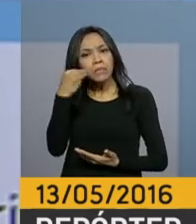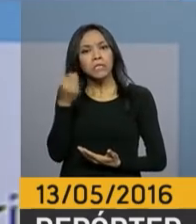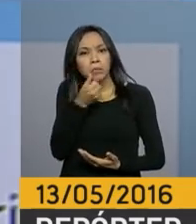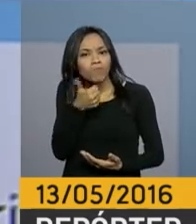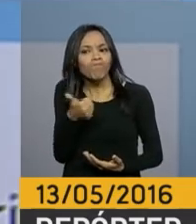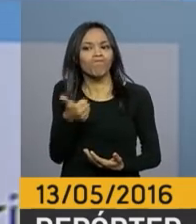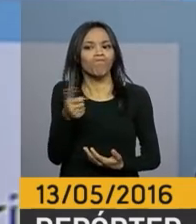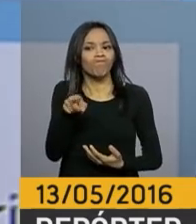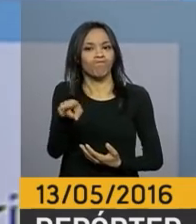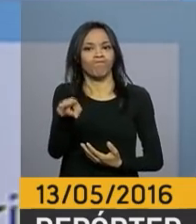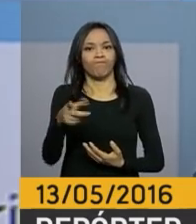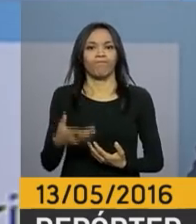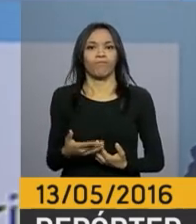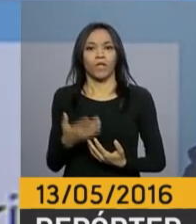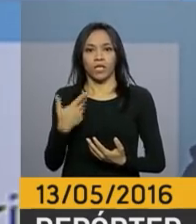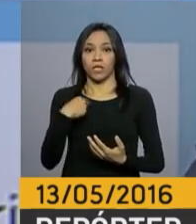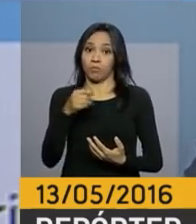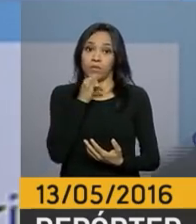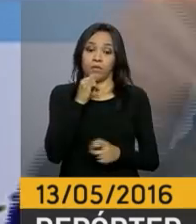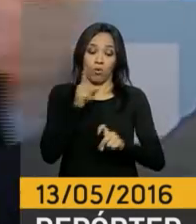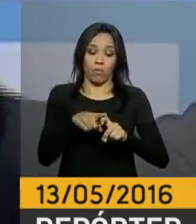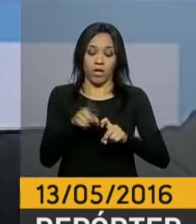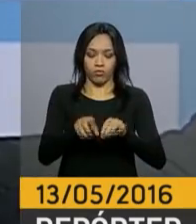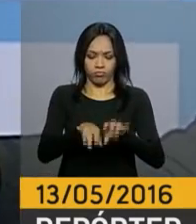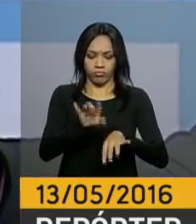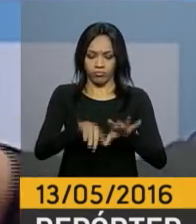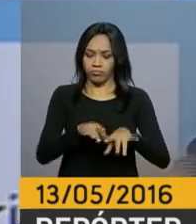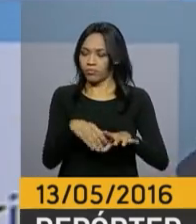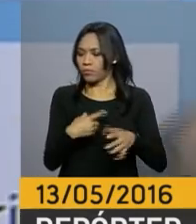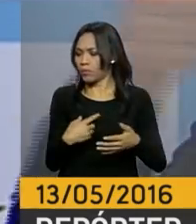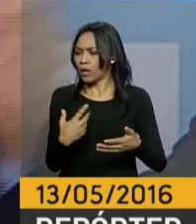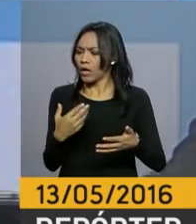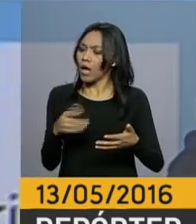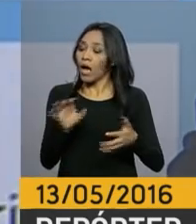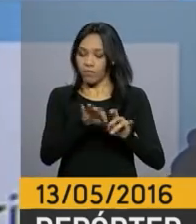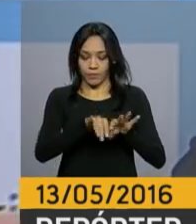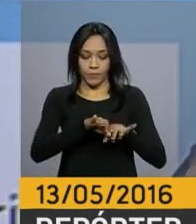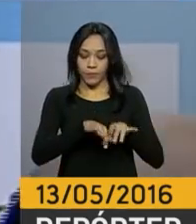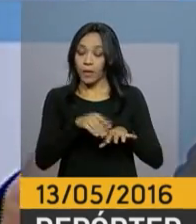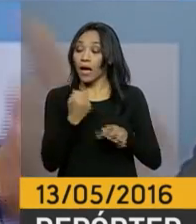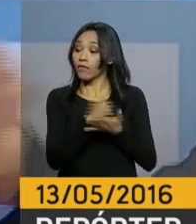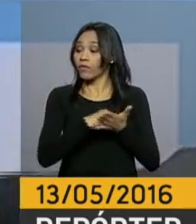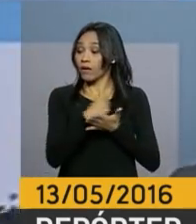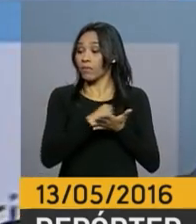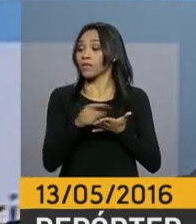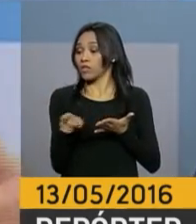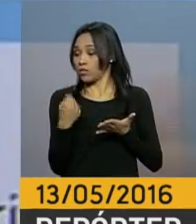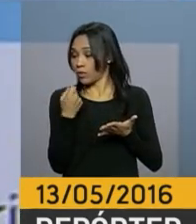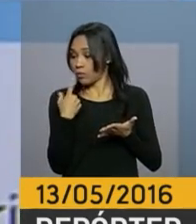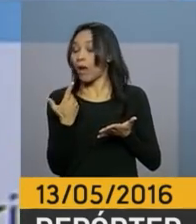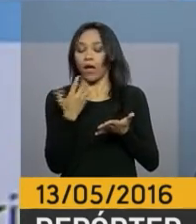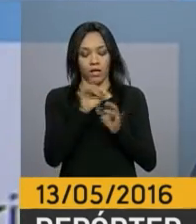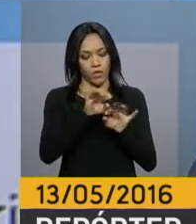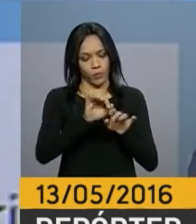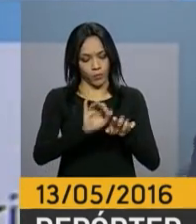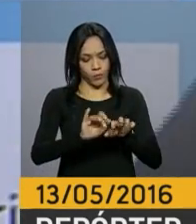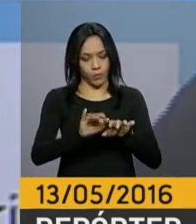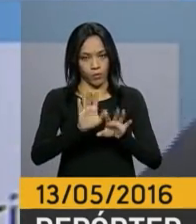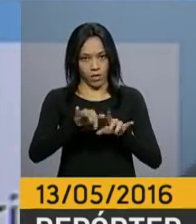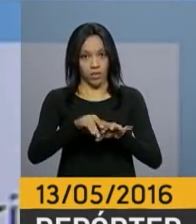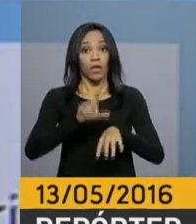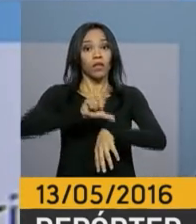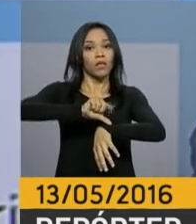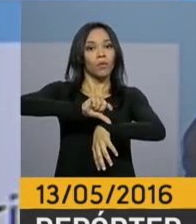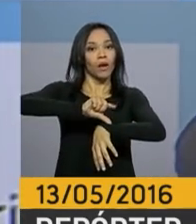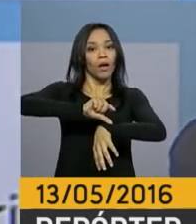médico tá fazendo a prescrição já sabe lá na farmácia que vai ser requisitado aquele remédio que ele prescreveu tem o